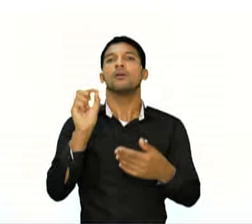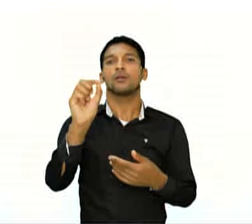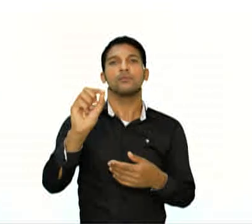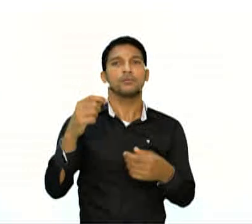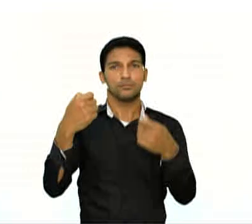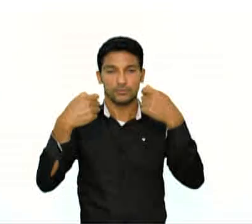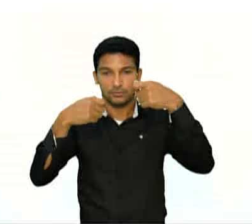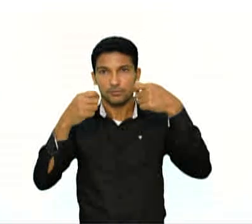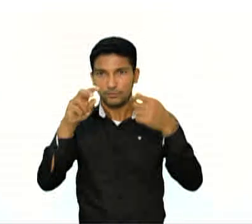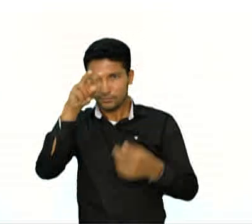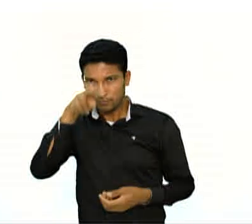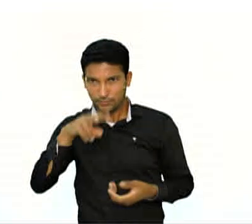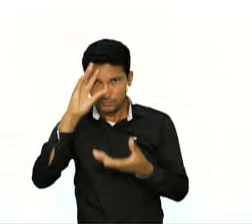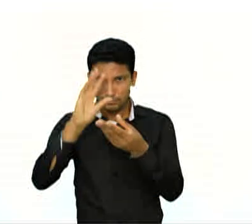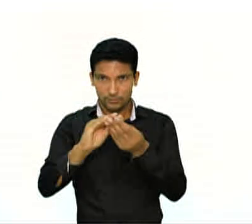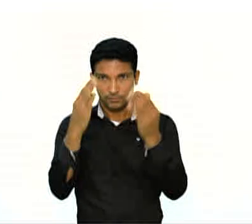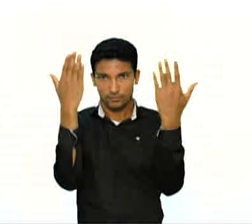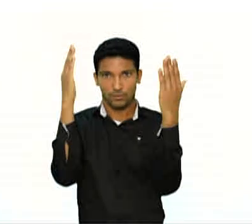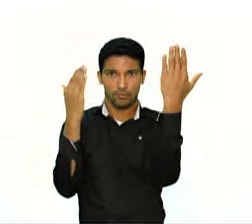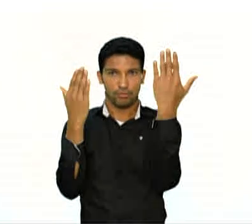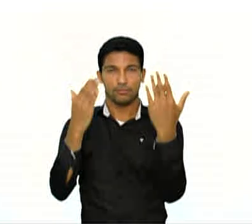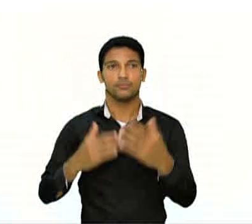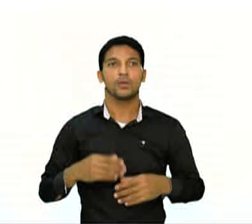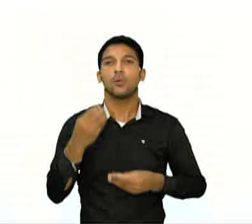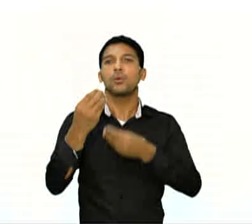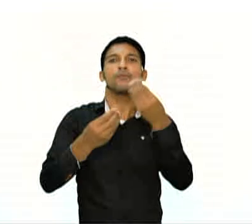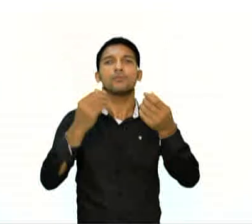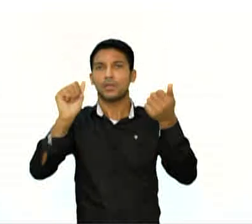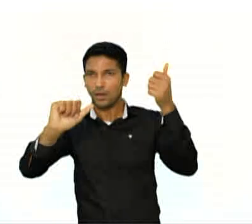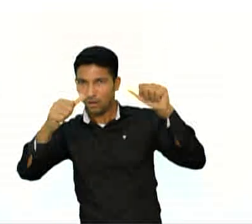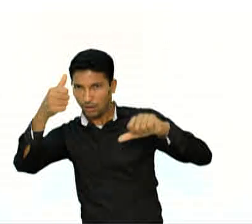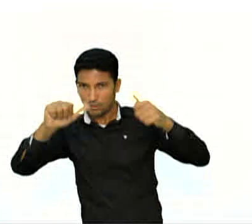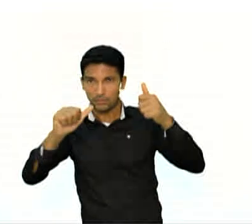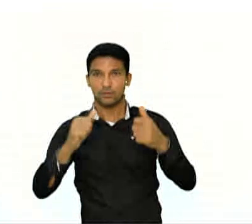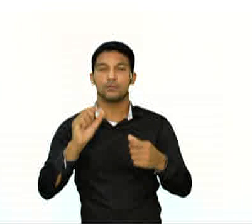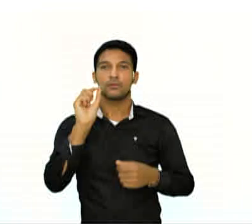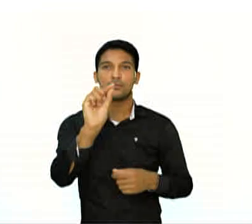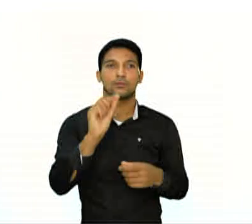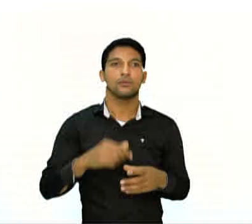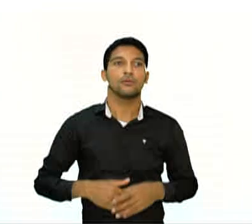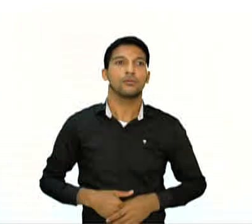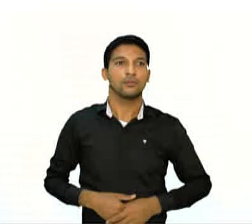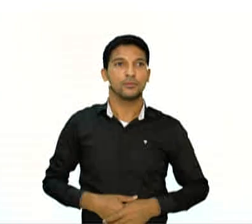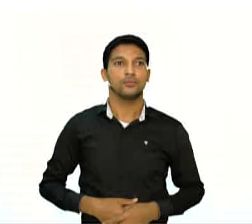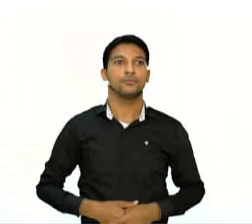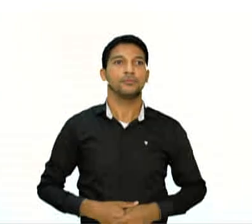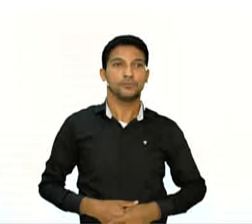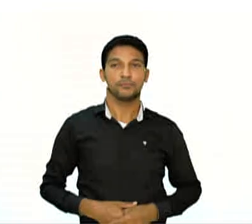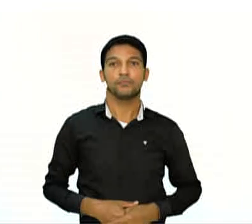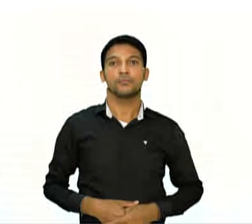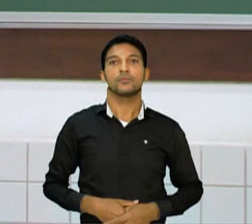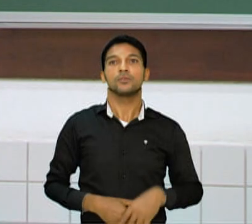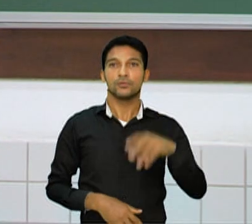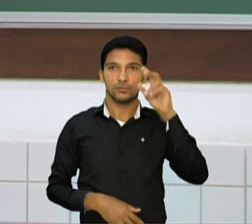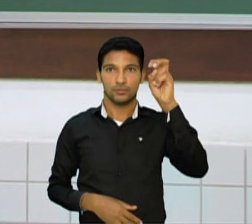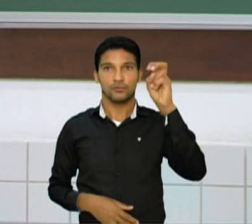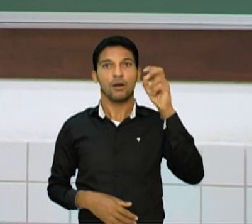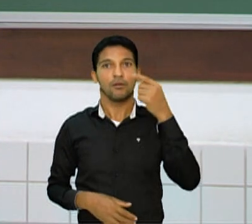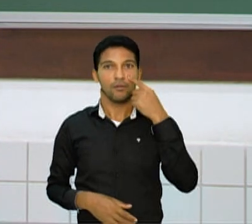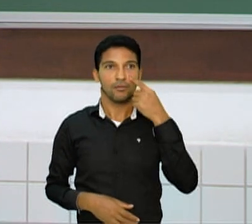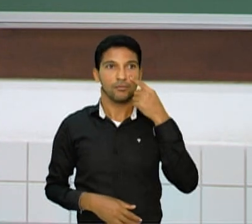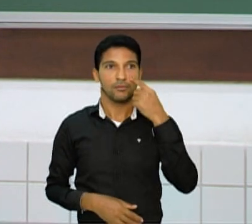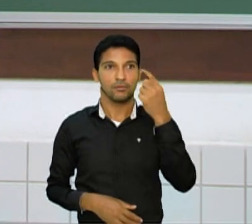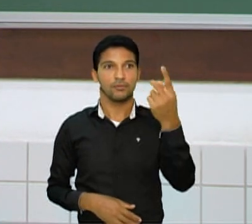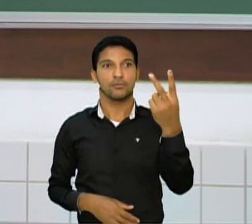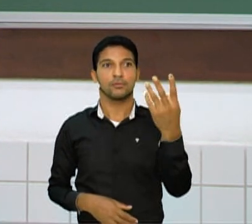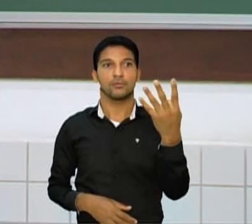deve analisar? Essa é uma outra dinâmica de atividade a ser realizada. São cinco frasezinhas e,